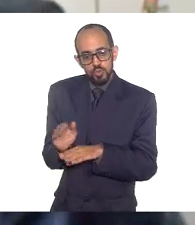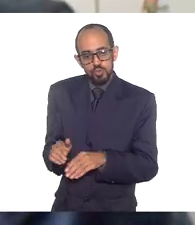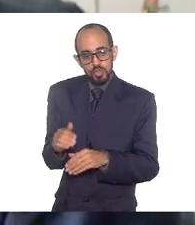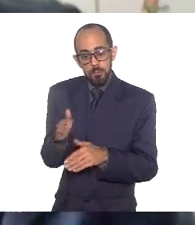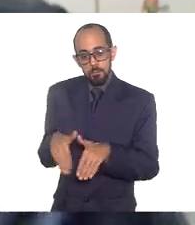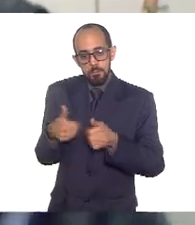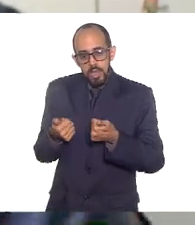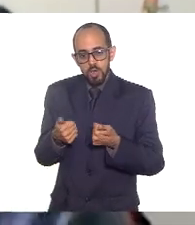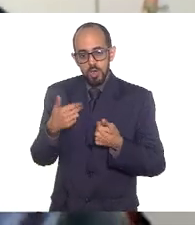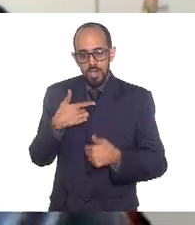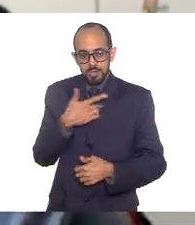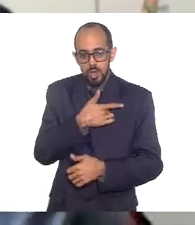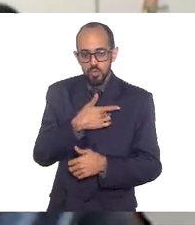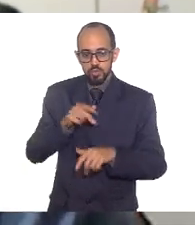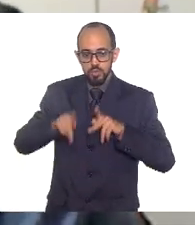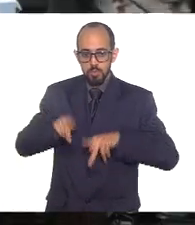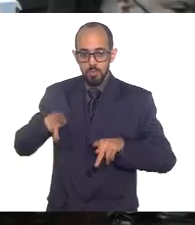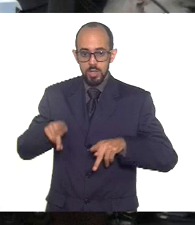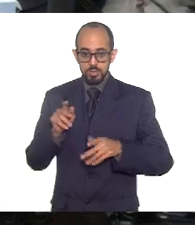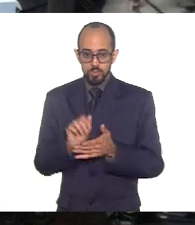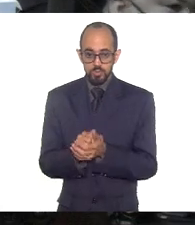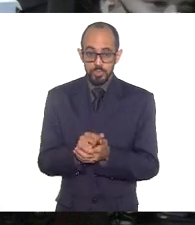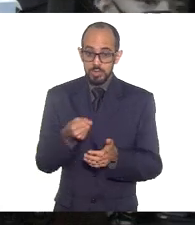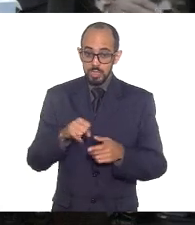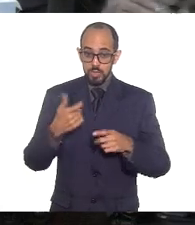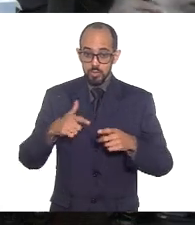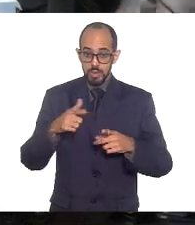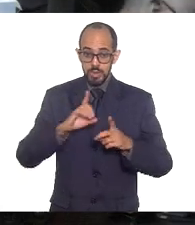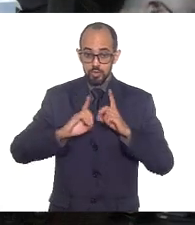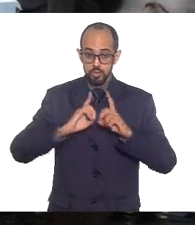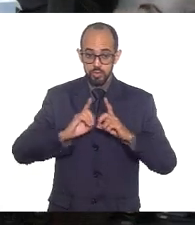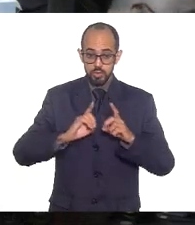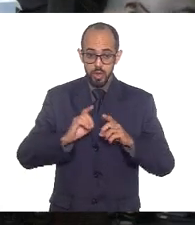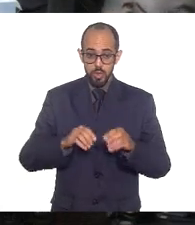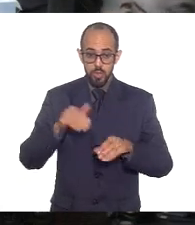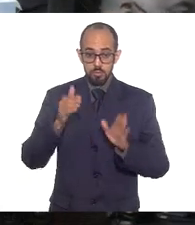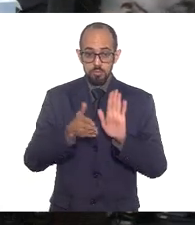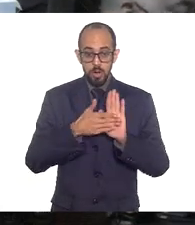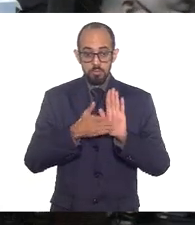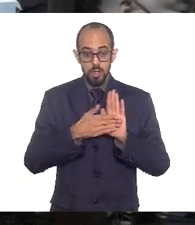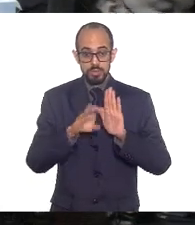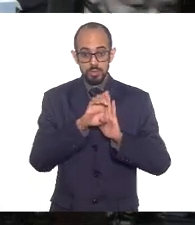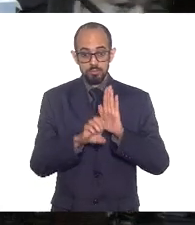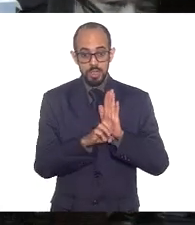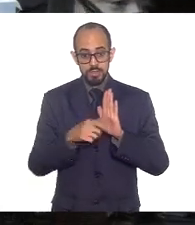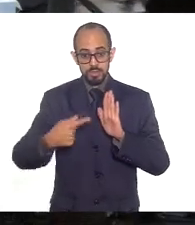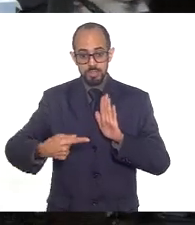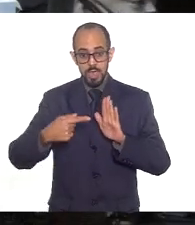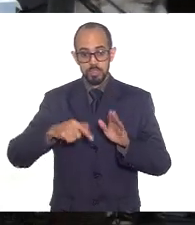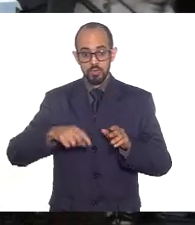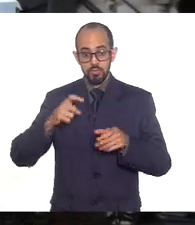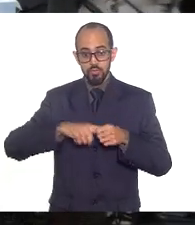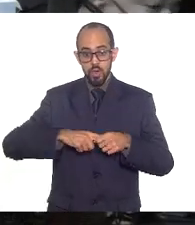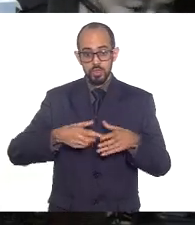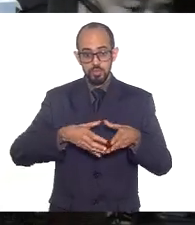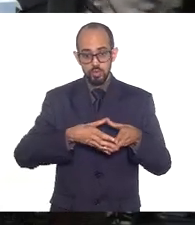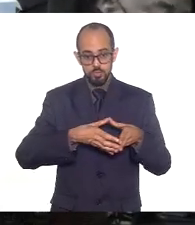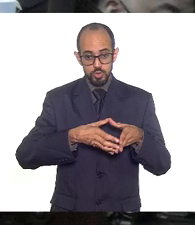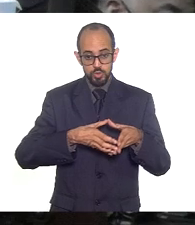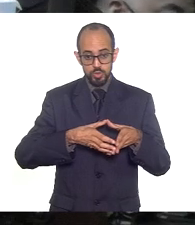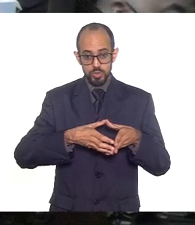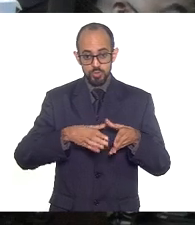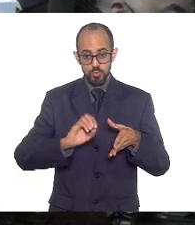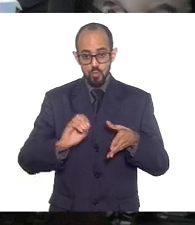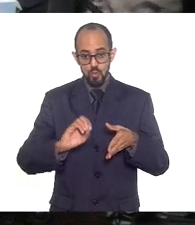saúde da população e não ver o que que é discutir se é a discussão aproveite o pacote de 37 e vendas e à tona as comissões